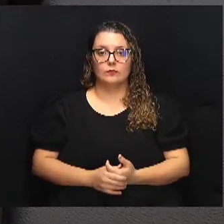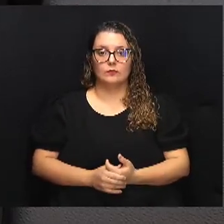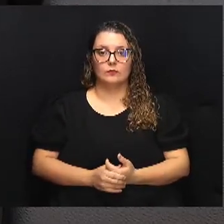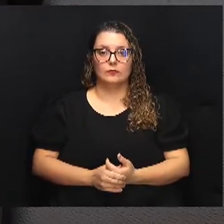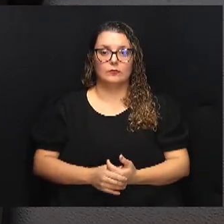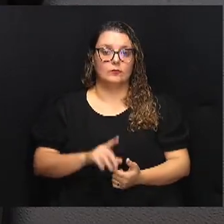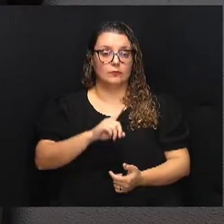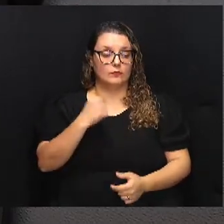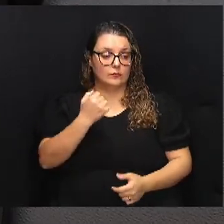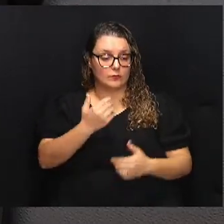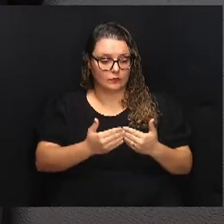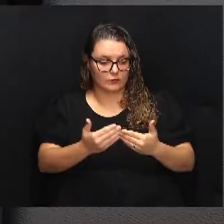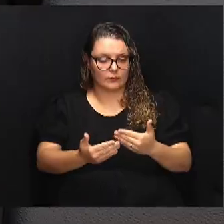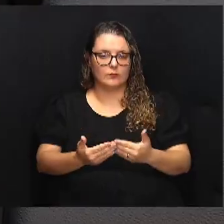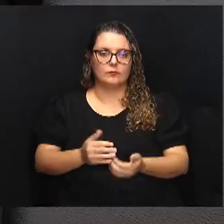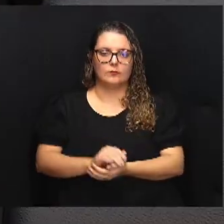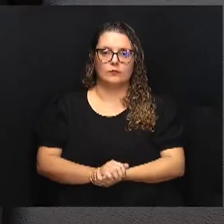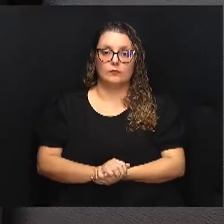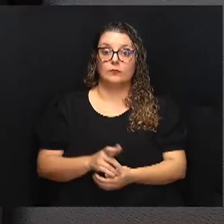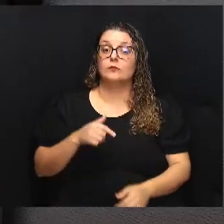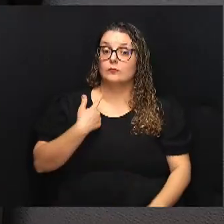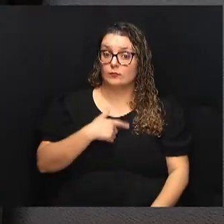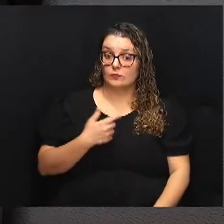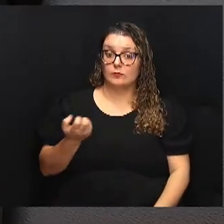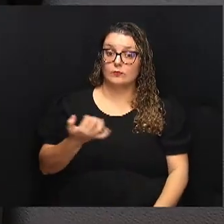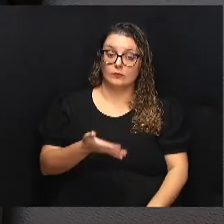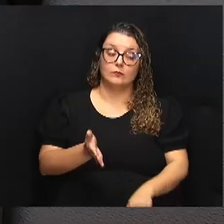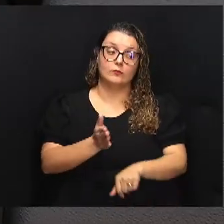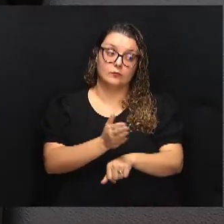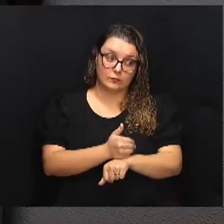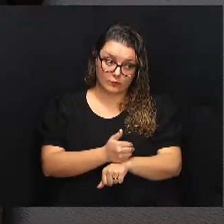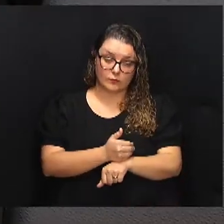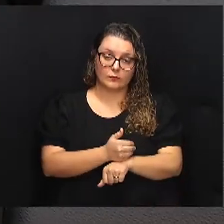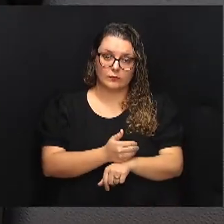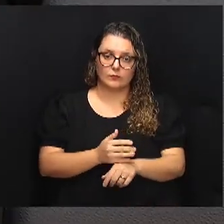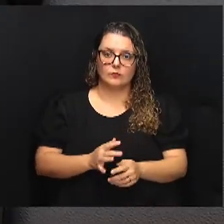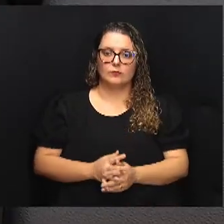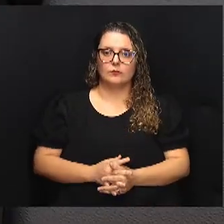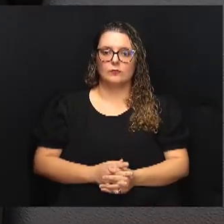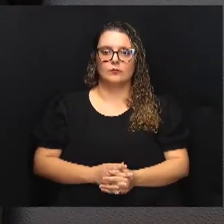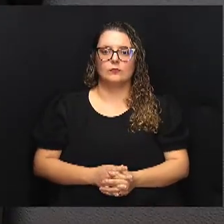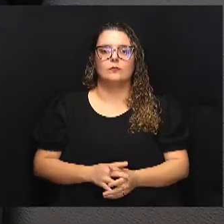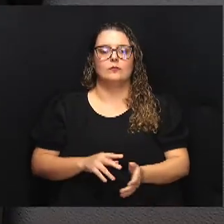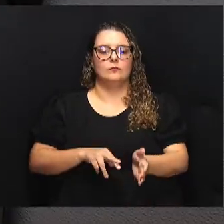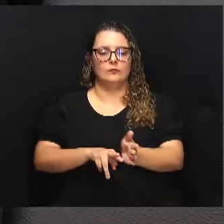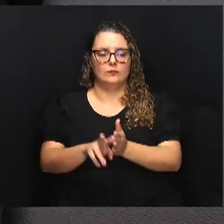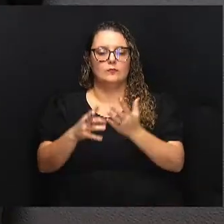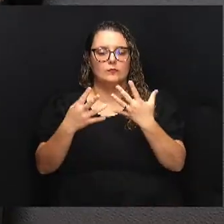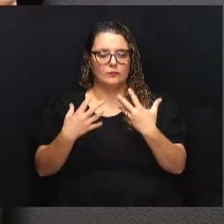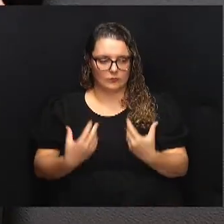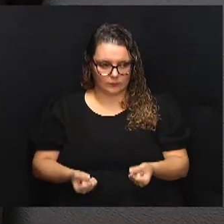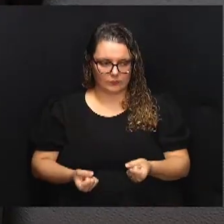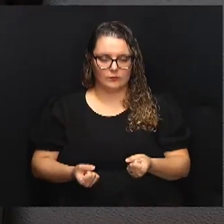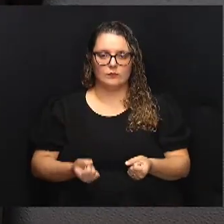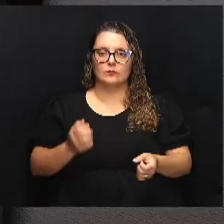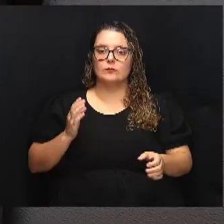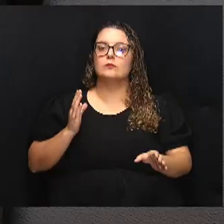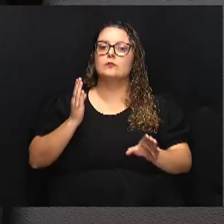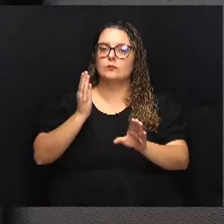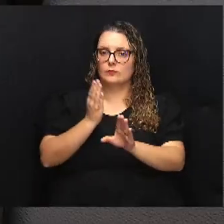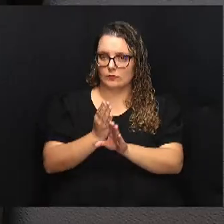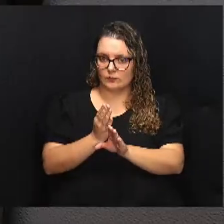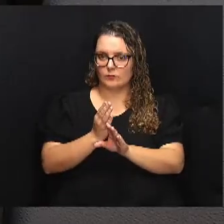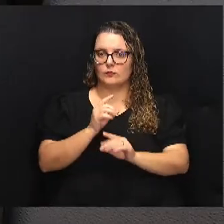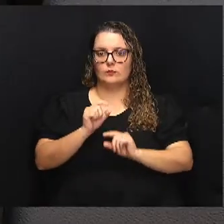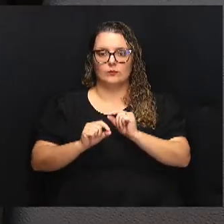com o tempo, né? Então, a gente quer que quanto antes isso seja diagnosticado, seja encontrado ali o que pode